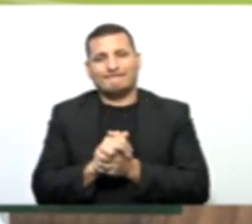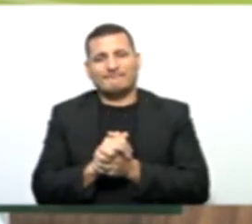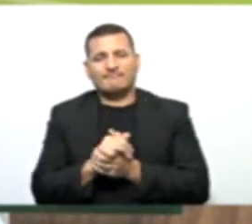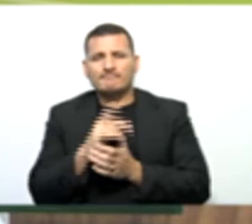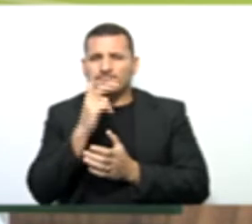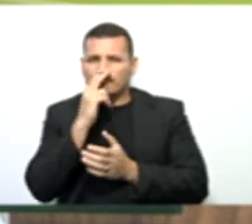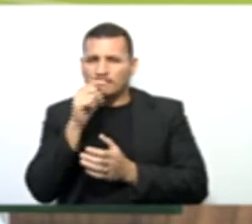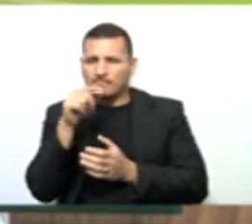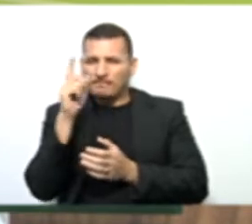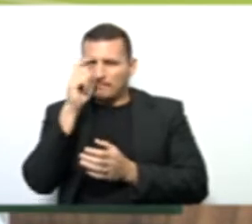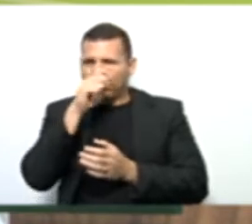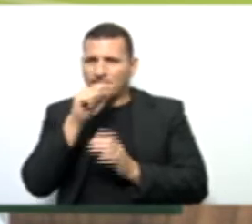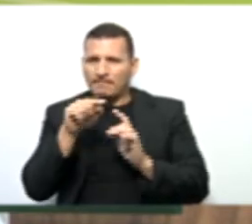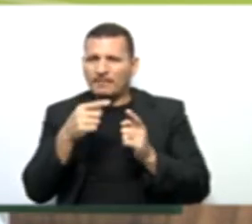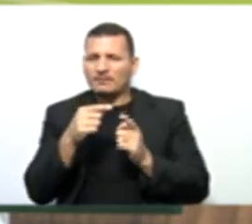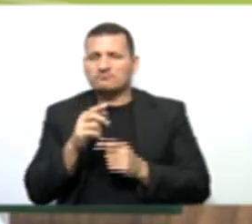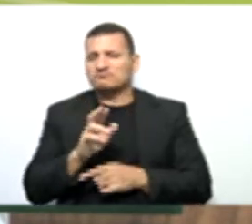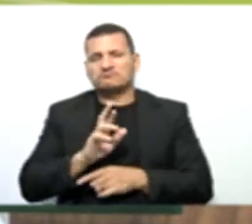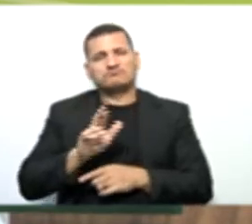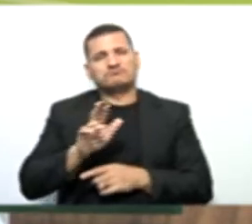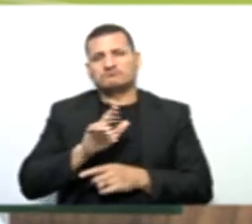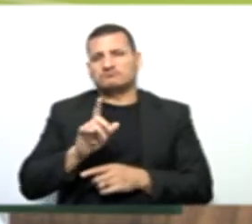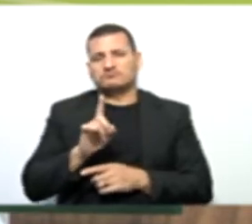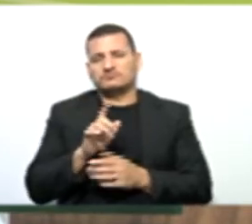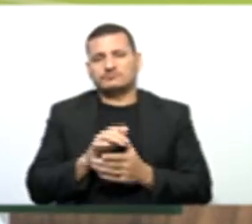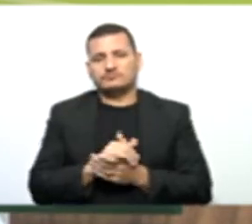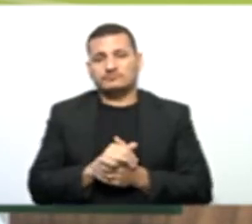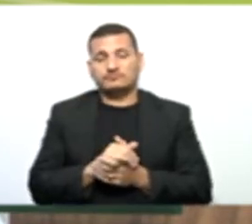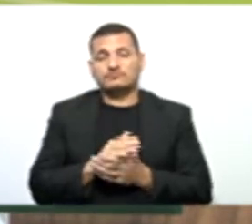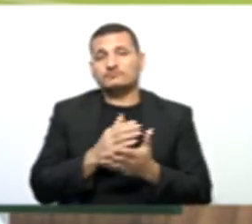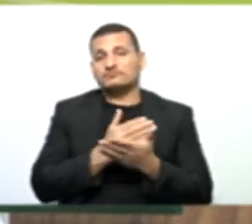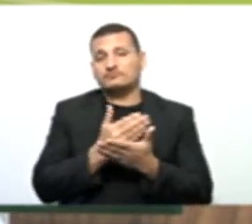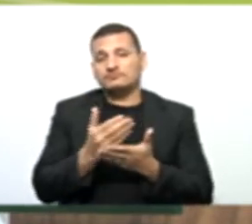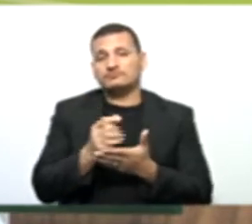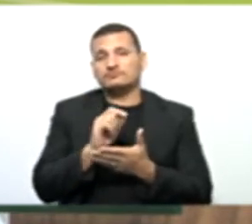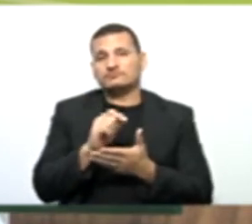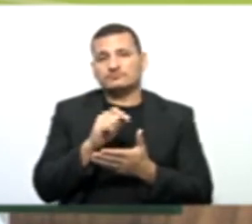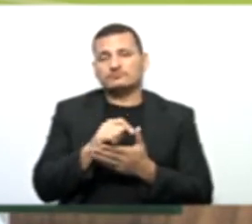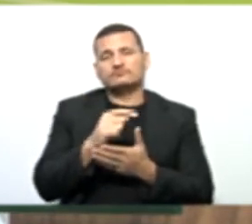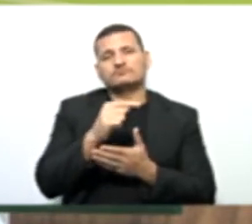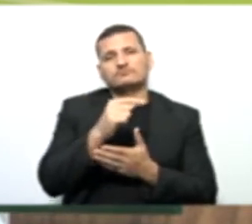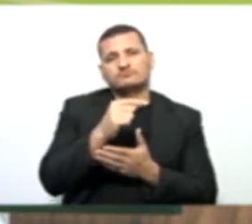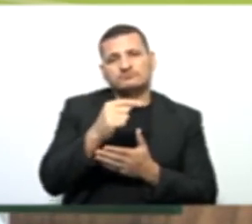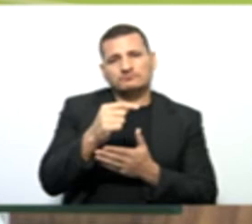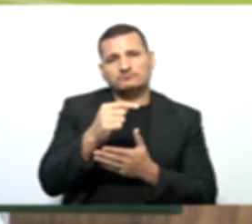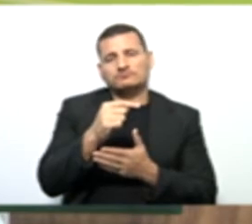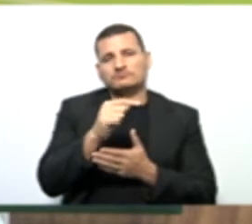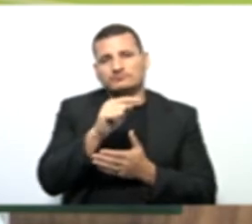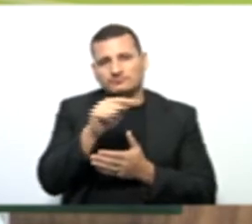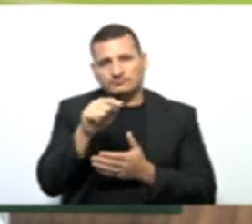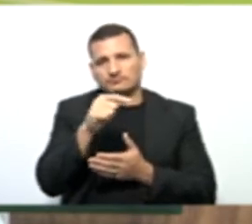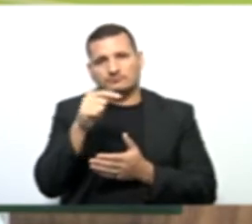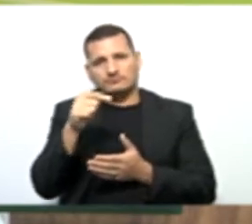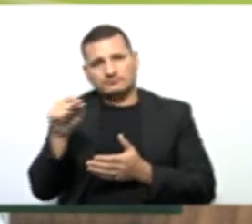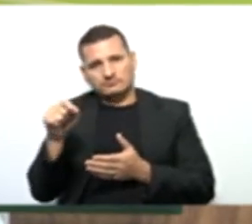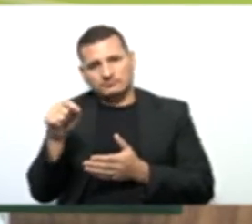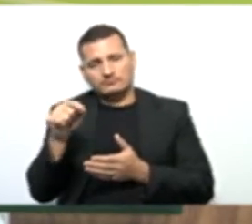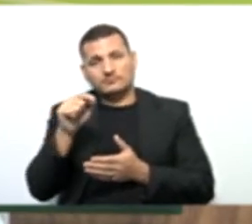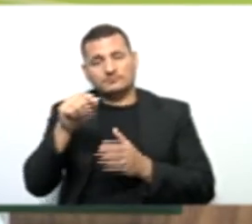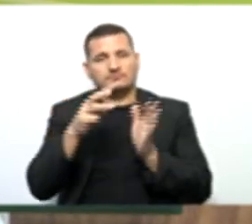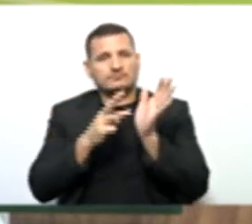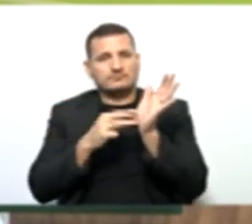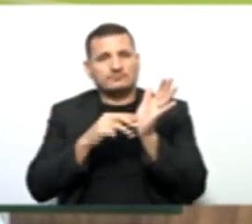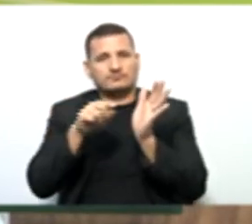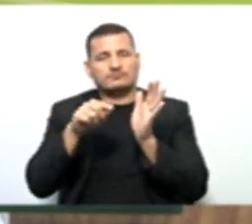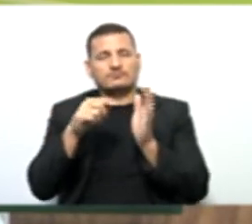parecer complicado, mas não é. Ele inicia com dois underlines, finaliza com dois underlines. Esses métodos assim, da